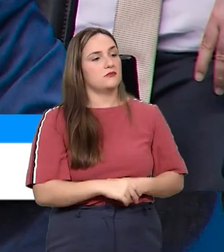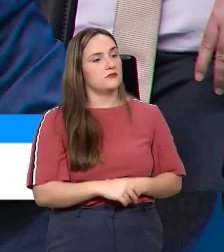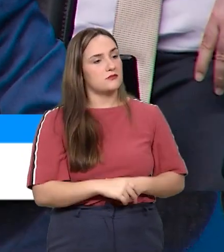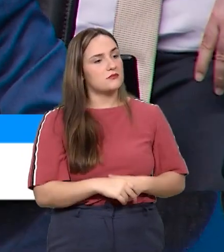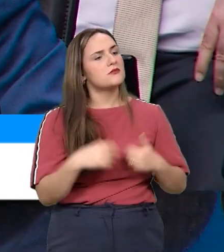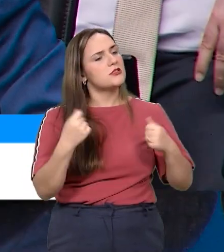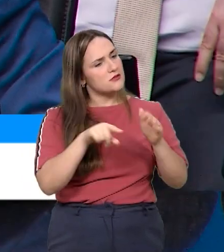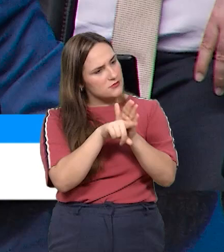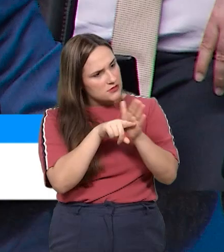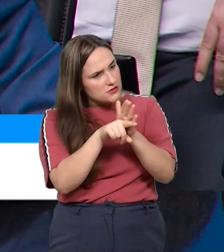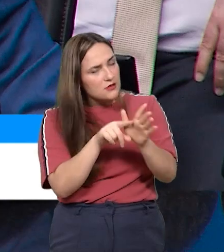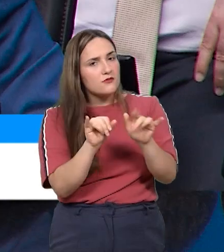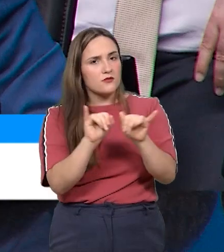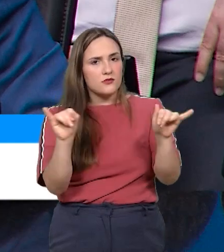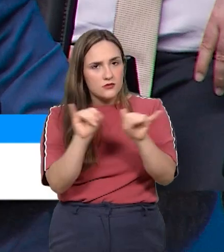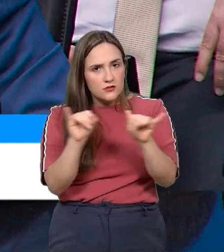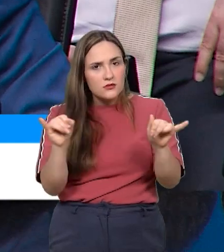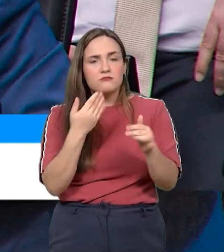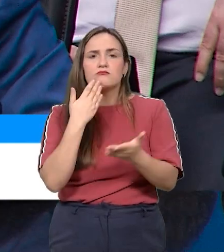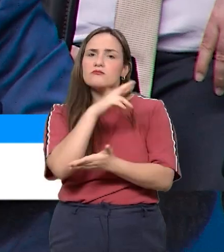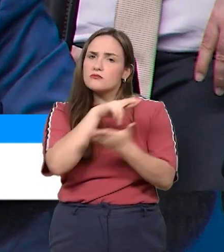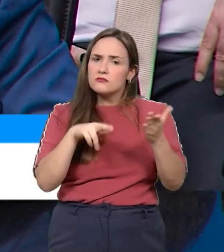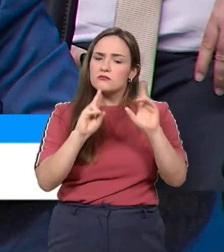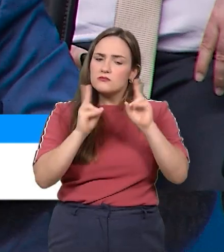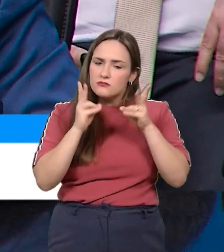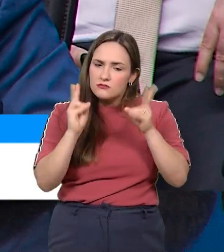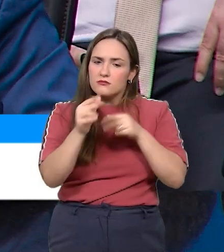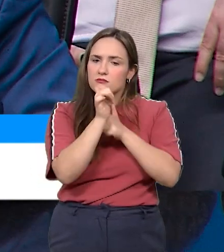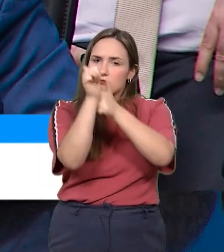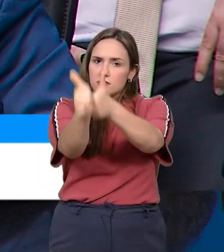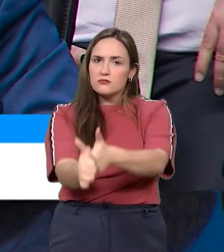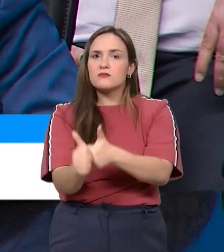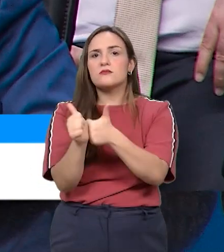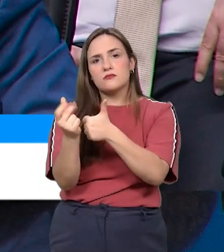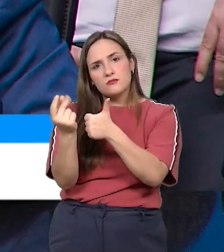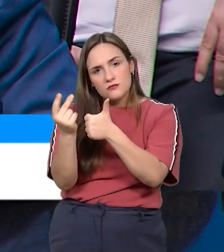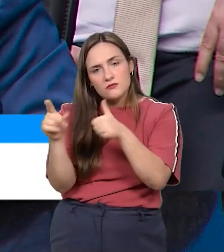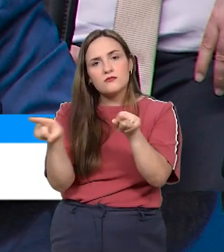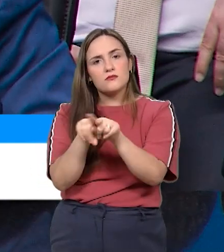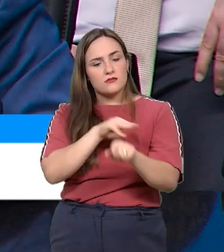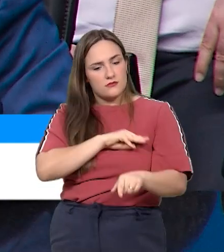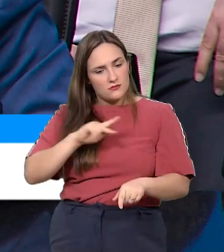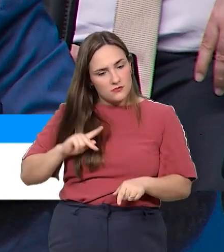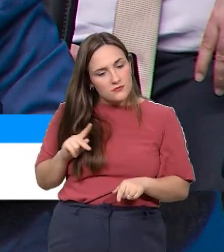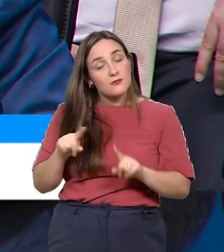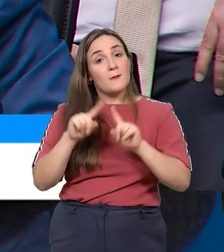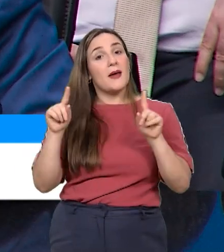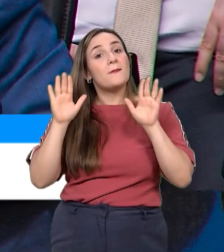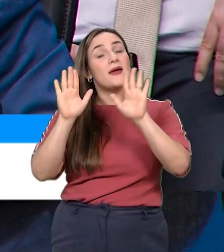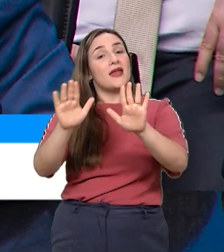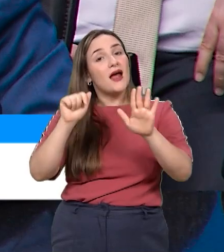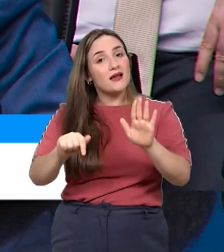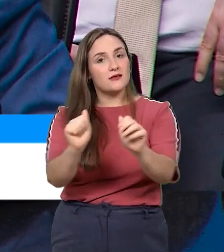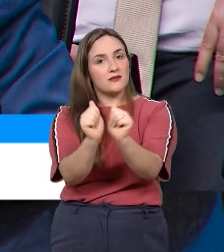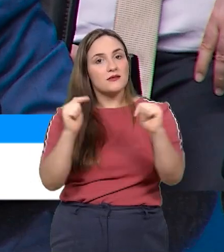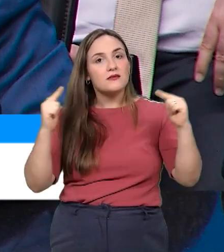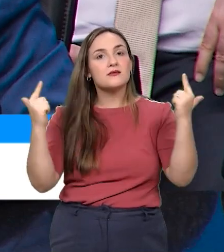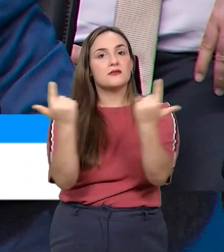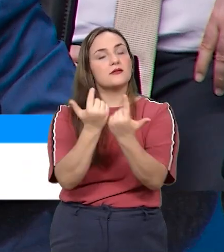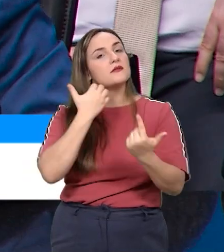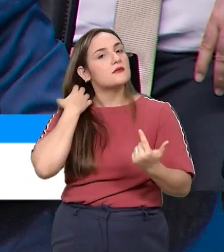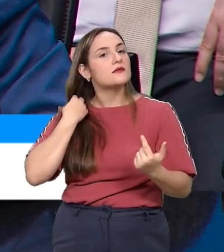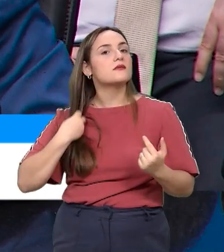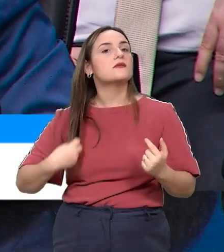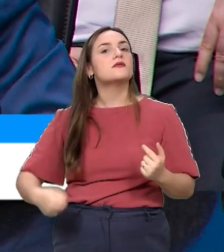de Vossa Excelência, que vá buscar as informações, mantenha requerimentos, acione Tribunal de Contas, Ministério Público,